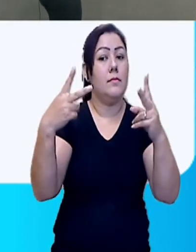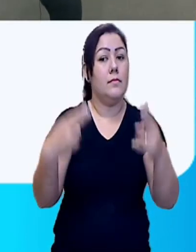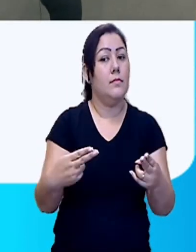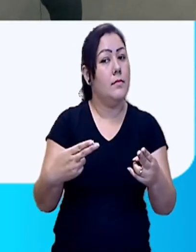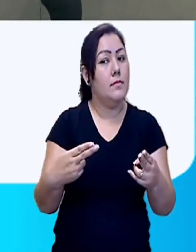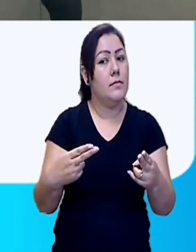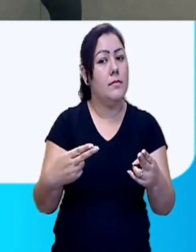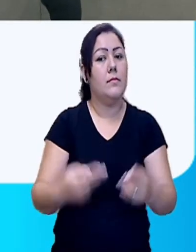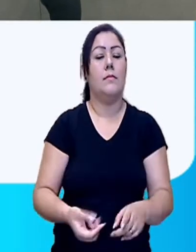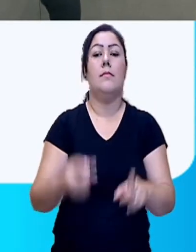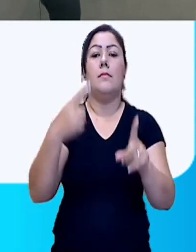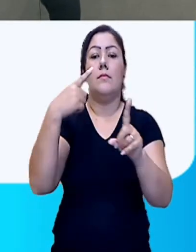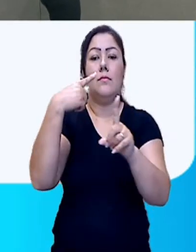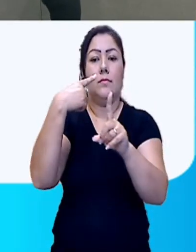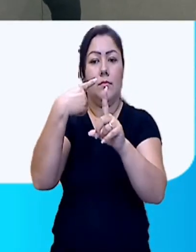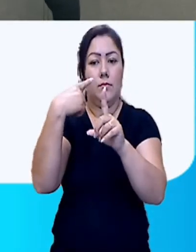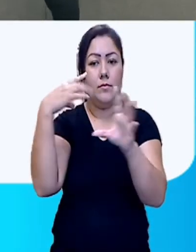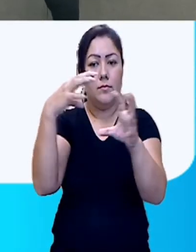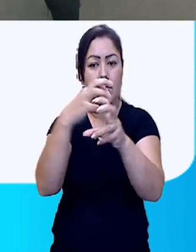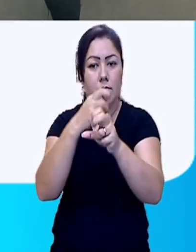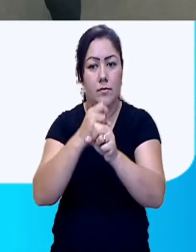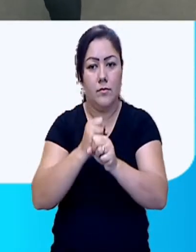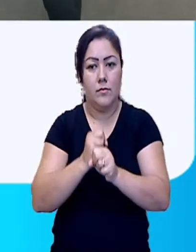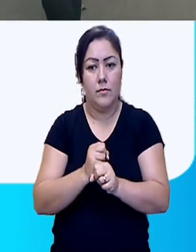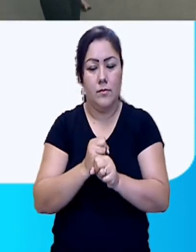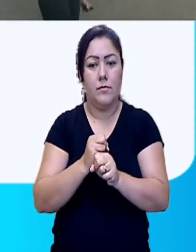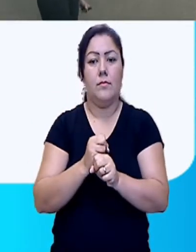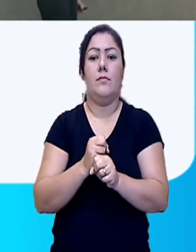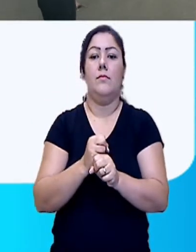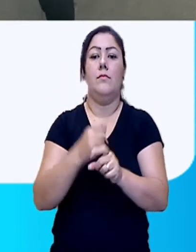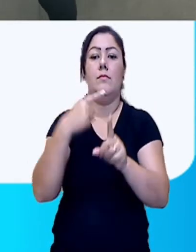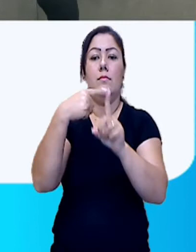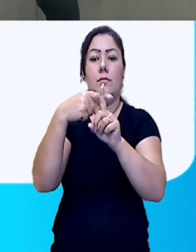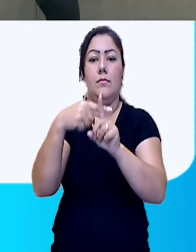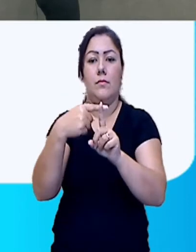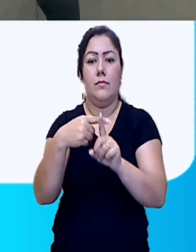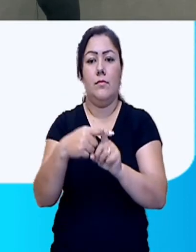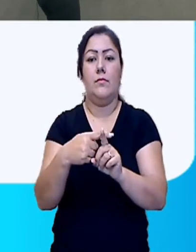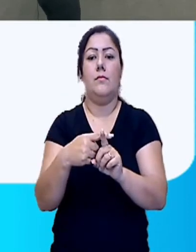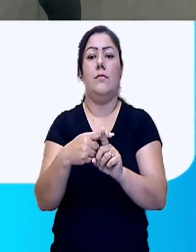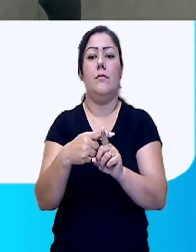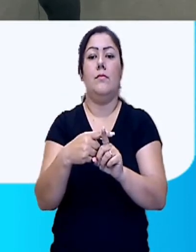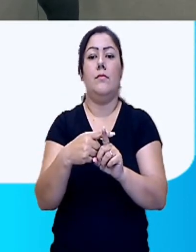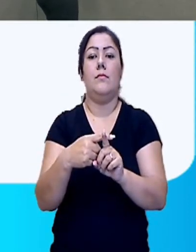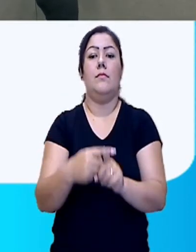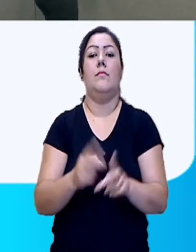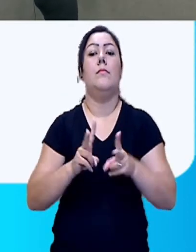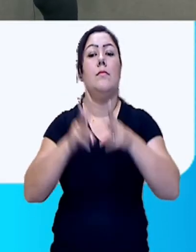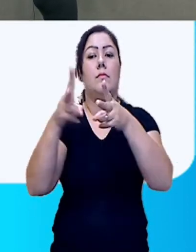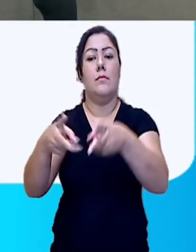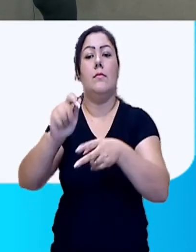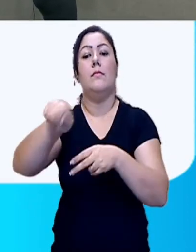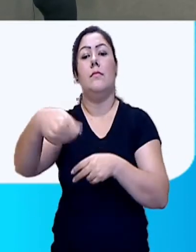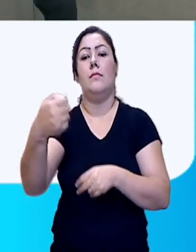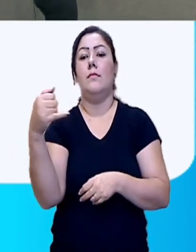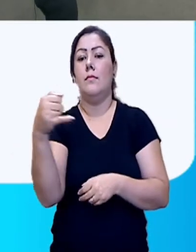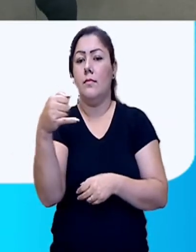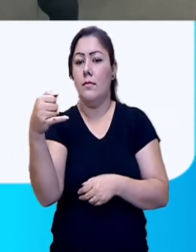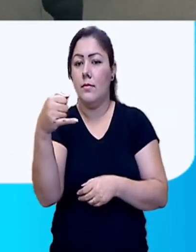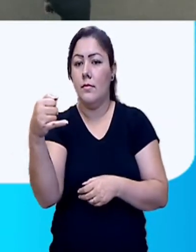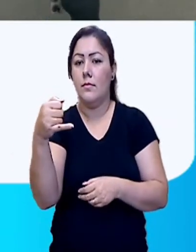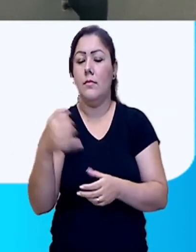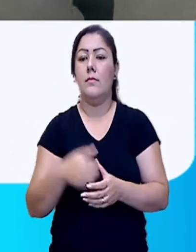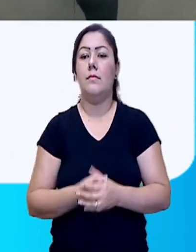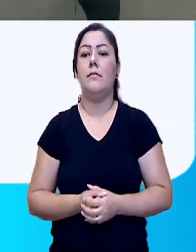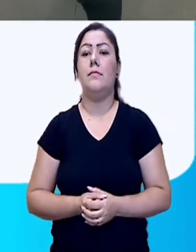vamos somar esses valores e permanecer o sinal o quê? Sinal negativo. Então, eu vou usar o espaço